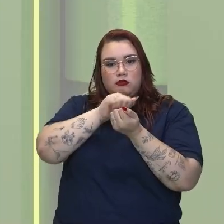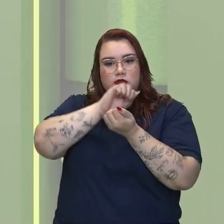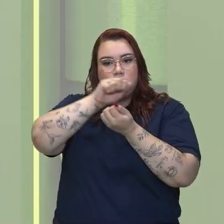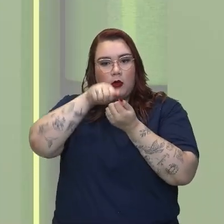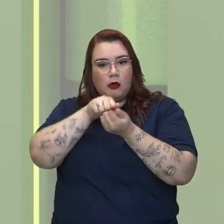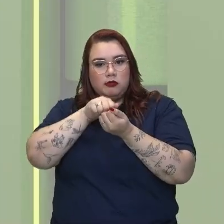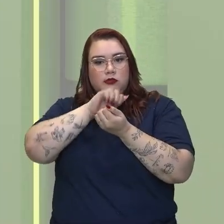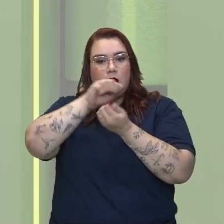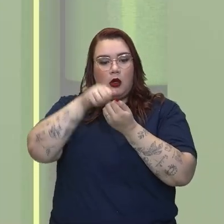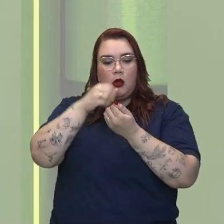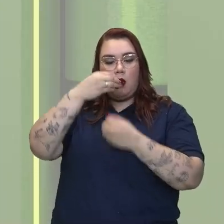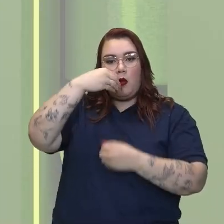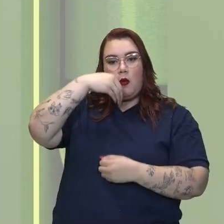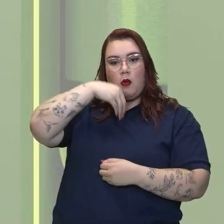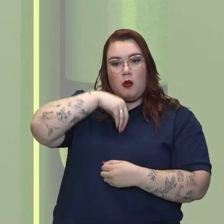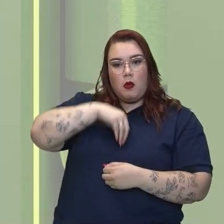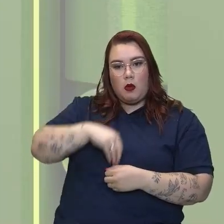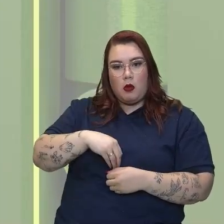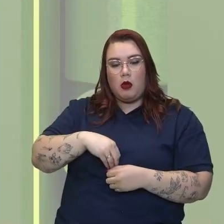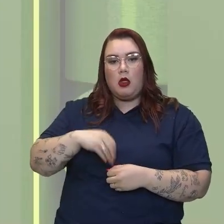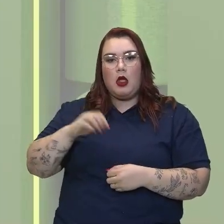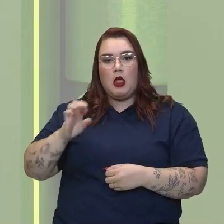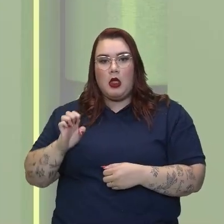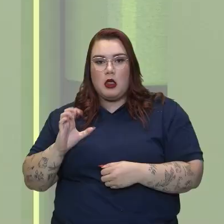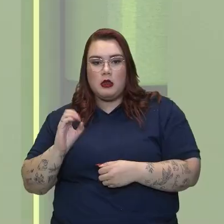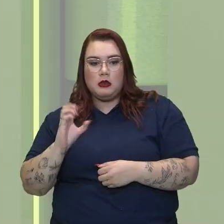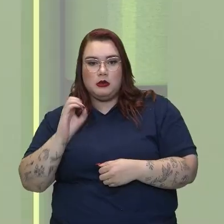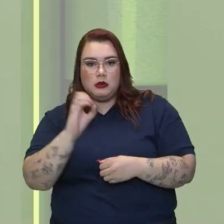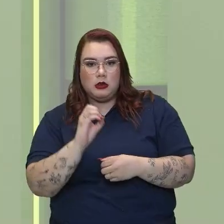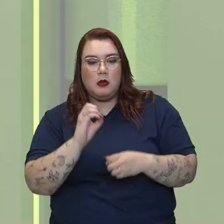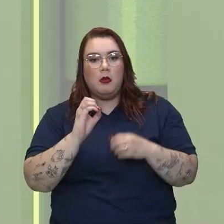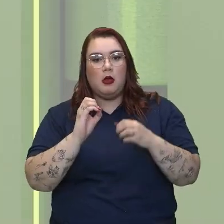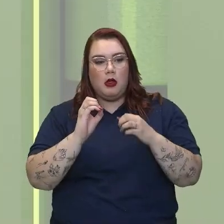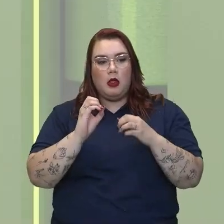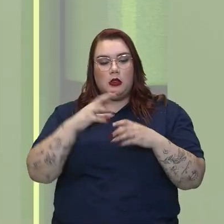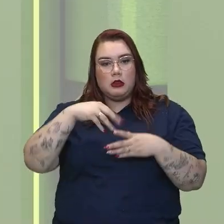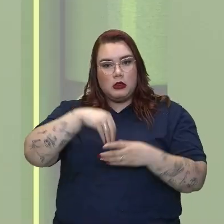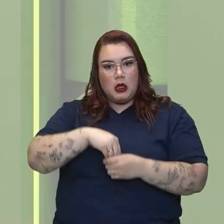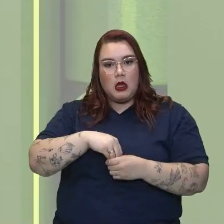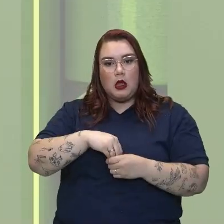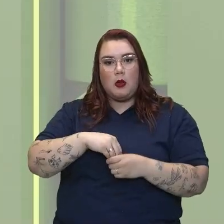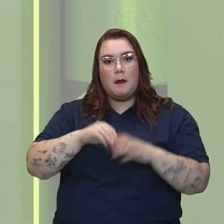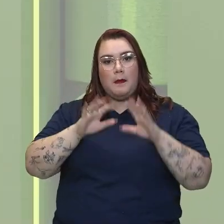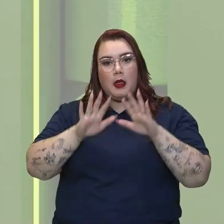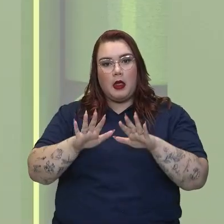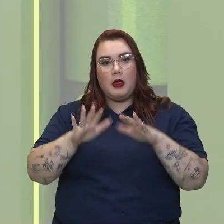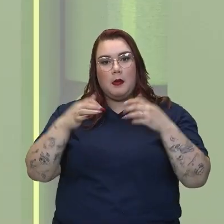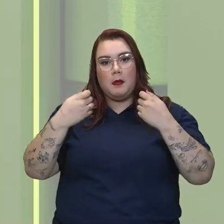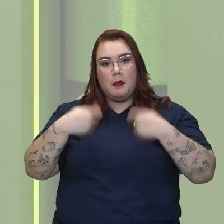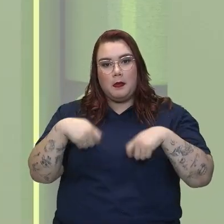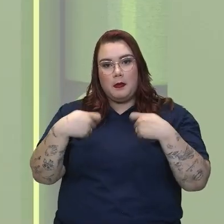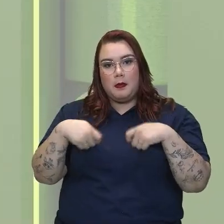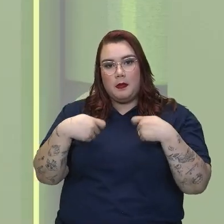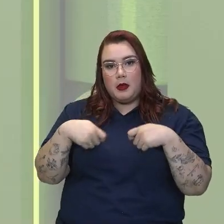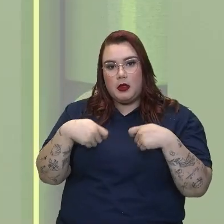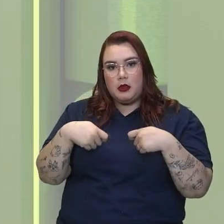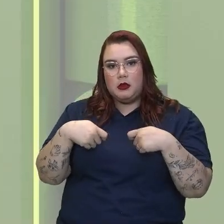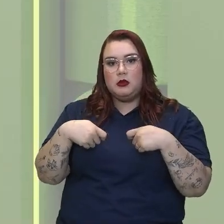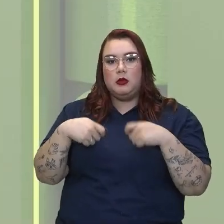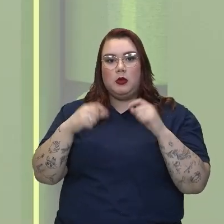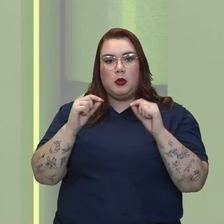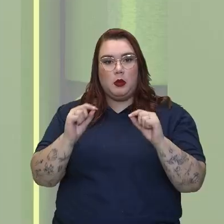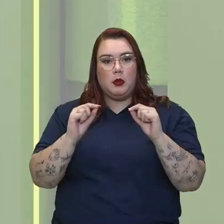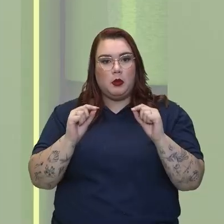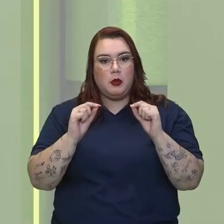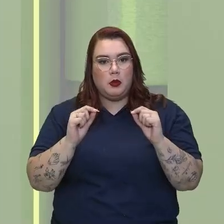estômago, algumas enzimas vão lá e atuam, mas só que ele é ruminante, ou seja, ele precisa que